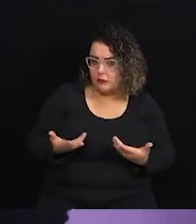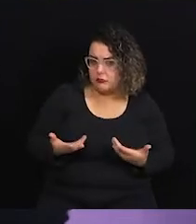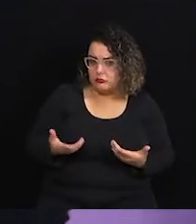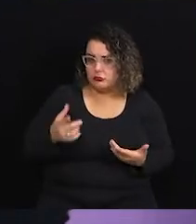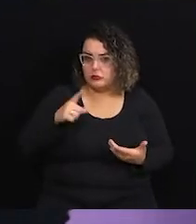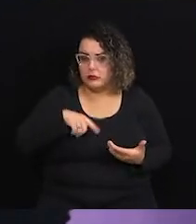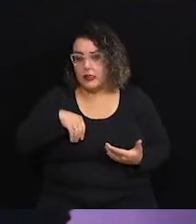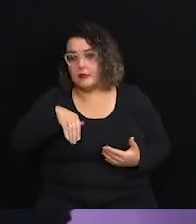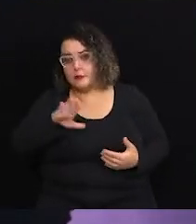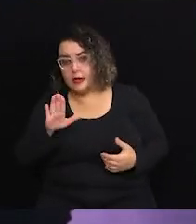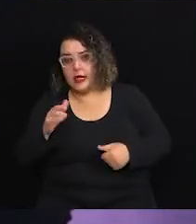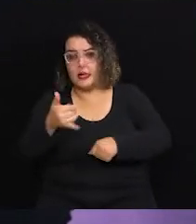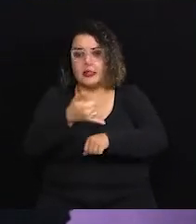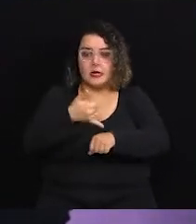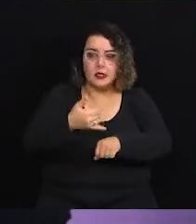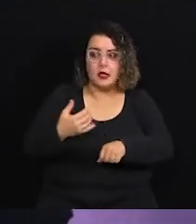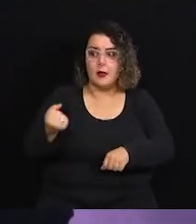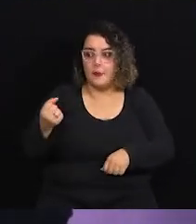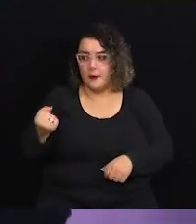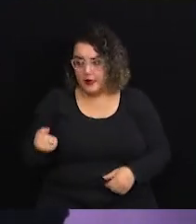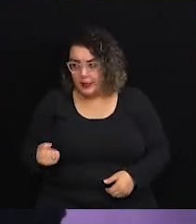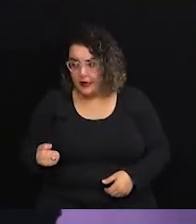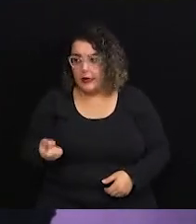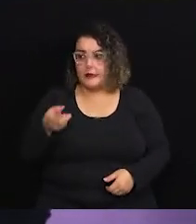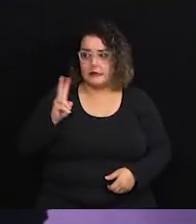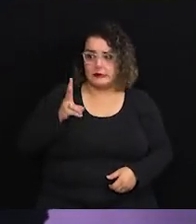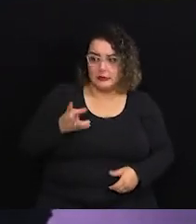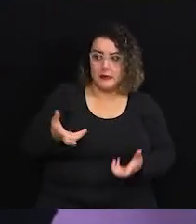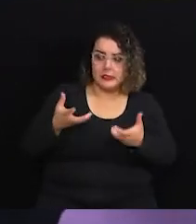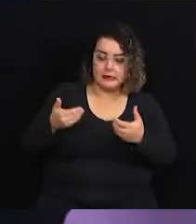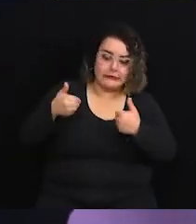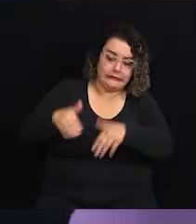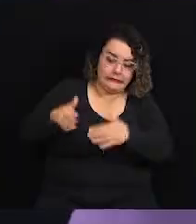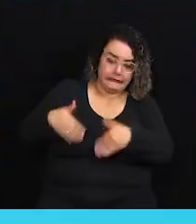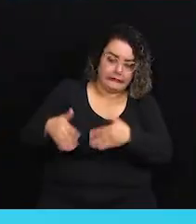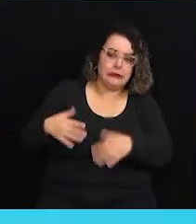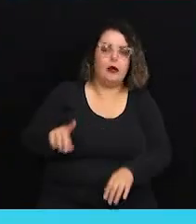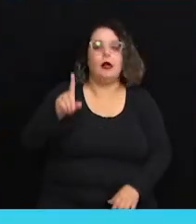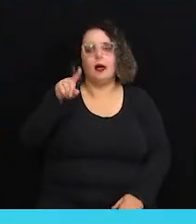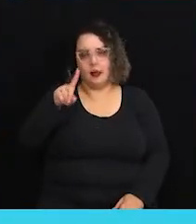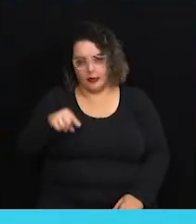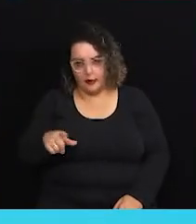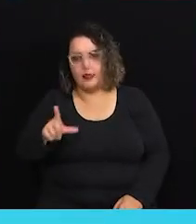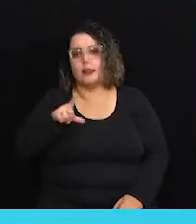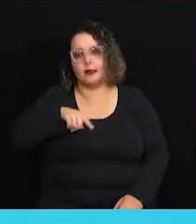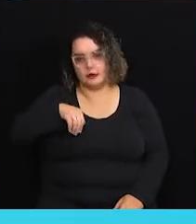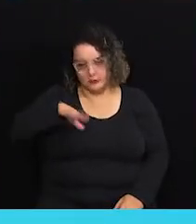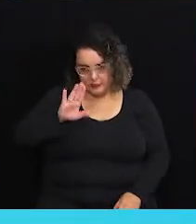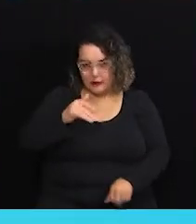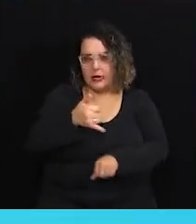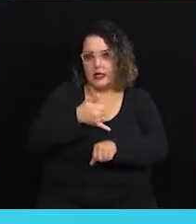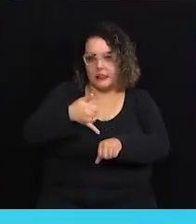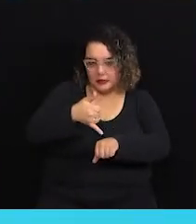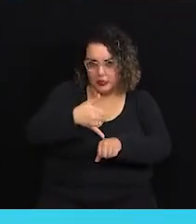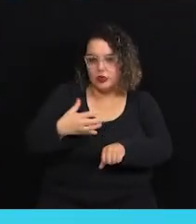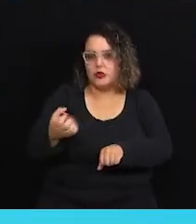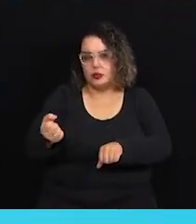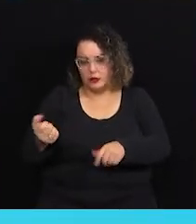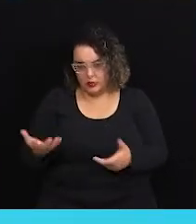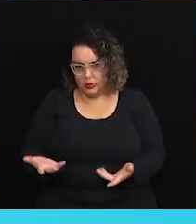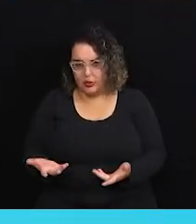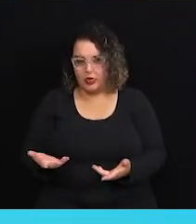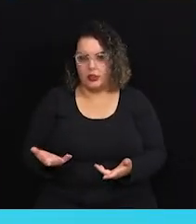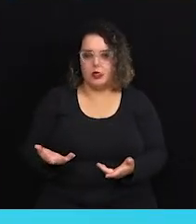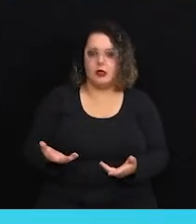gente tem então mais a branca, que é essa que a gente está sempre querendo eliminar. Exato, nós temos mais a branca. Isso é